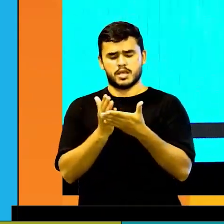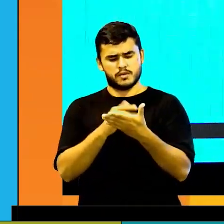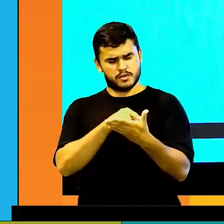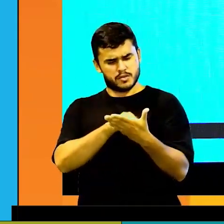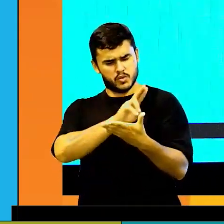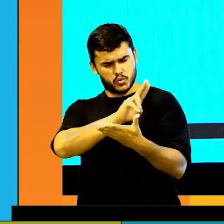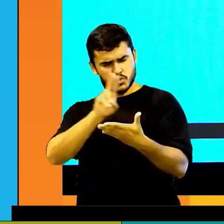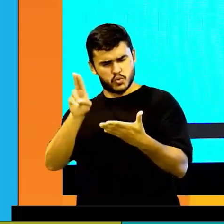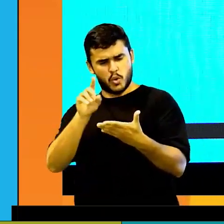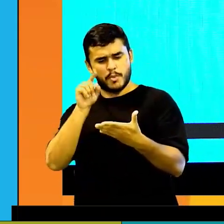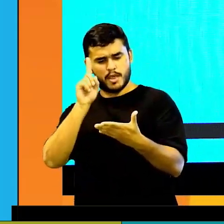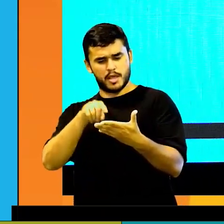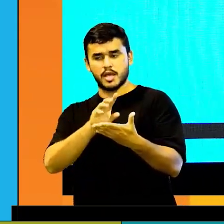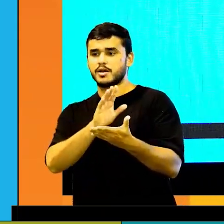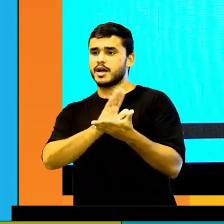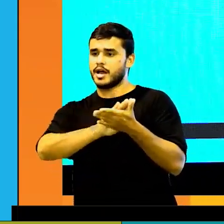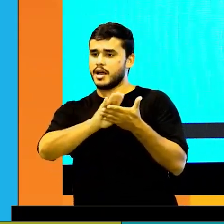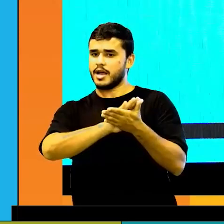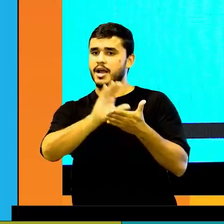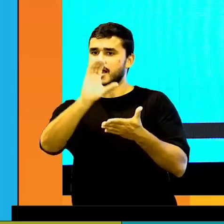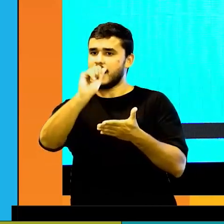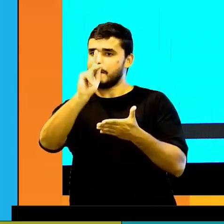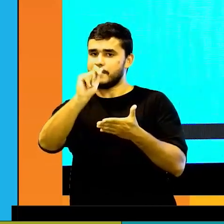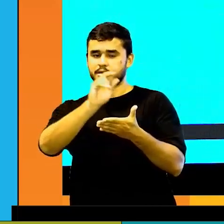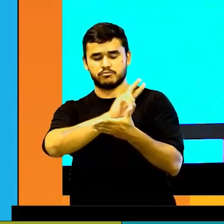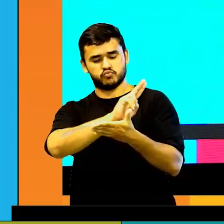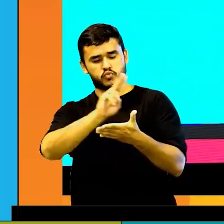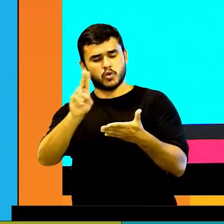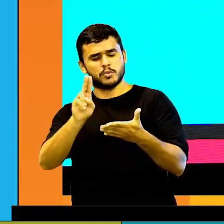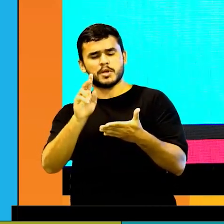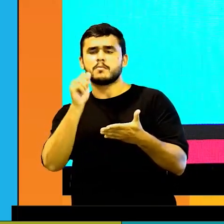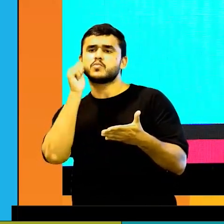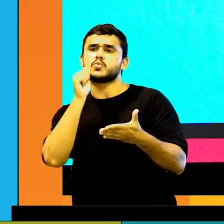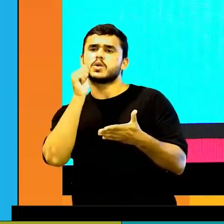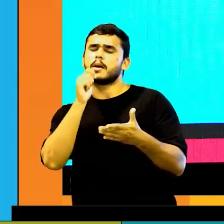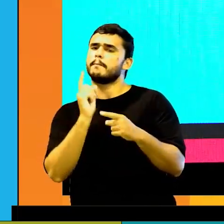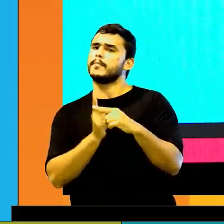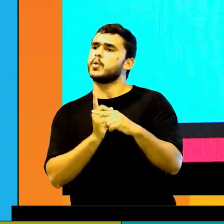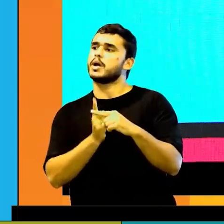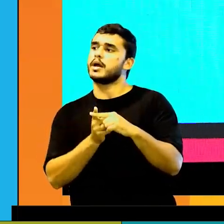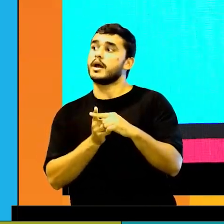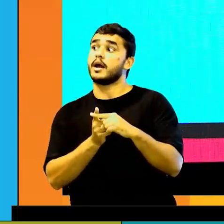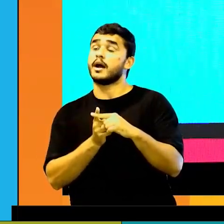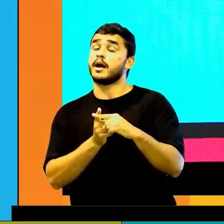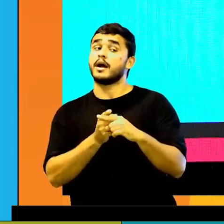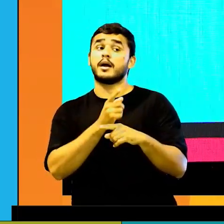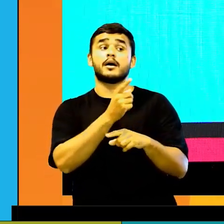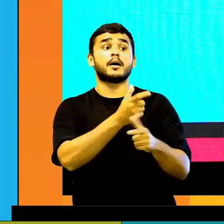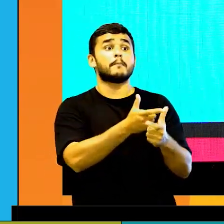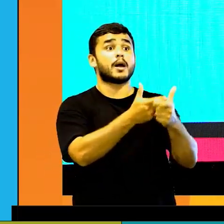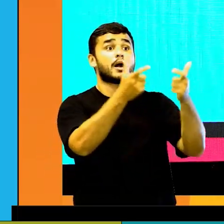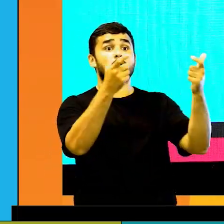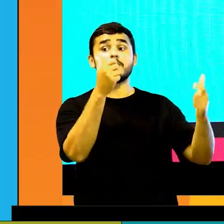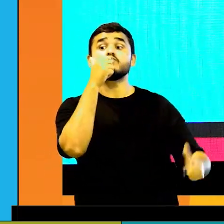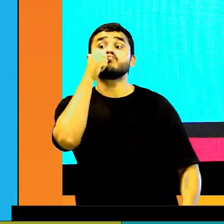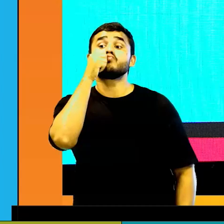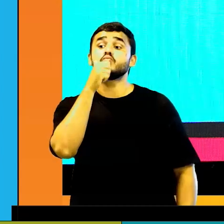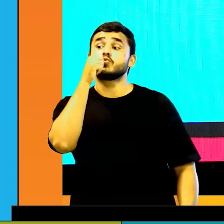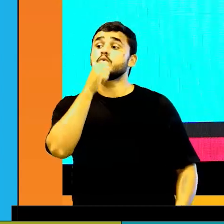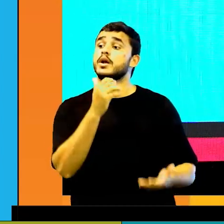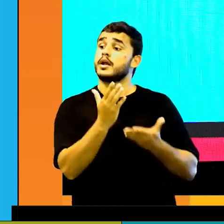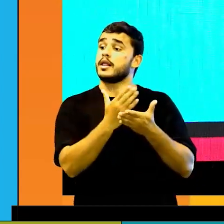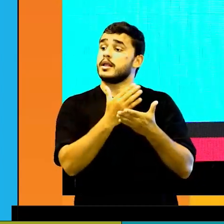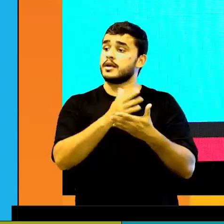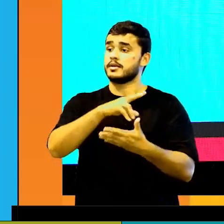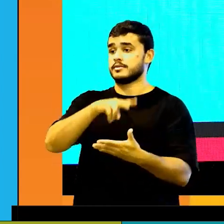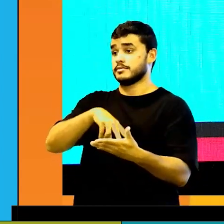femininos, protagonizavam moças, porque o público maior da época eram estudantes, principalmente